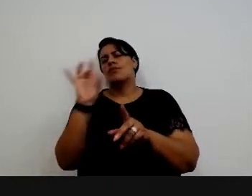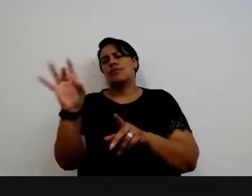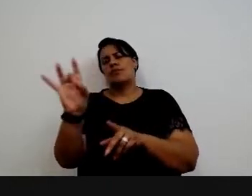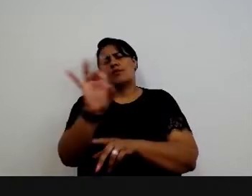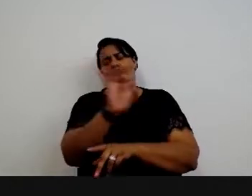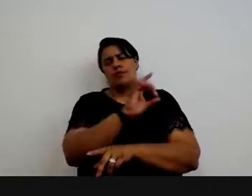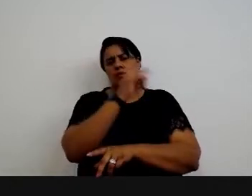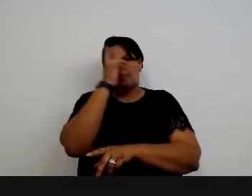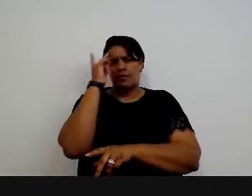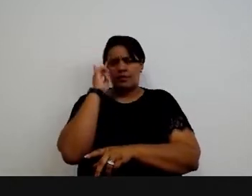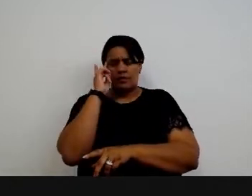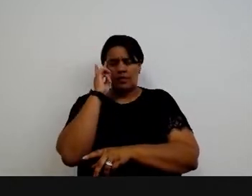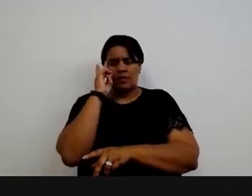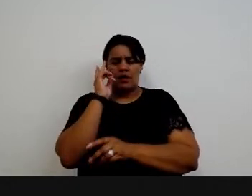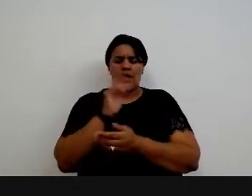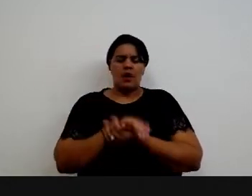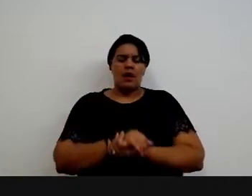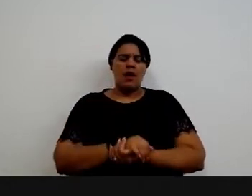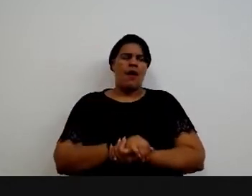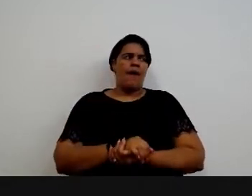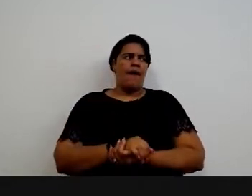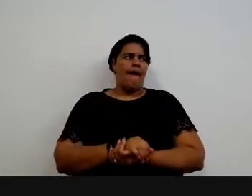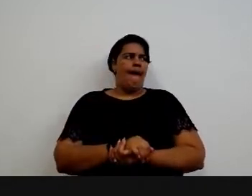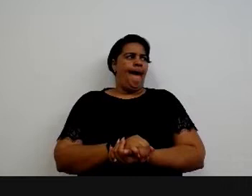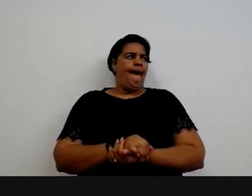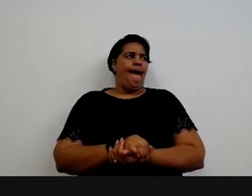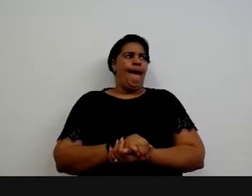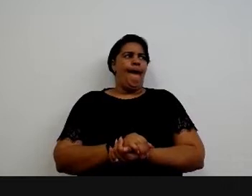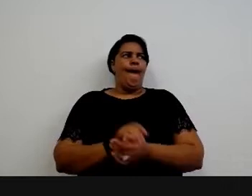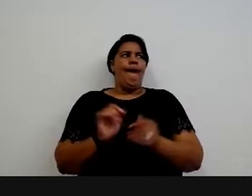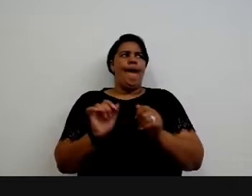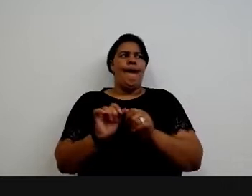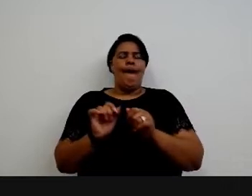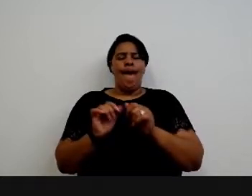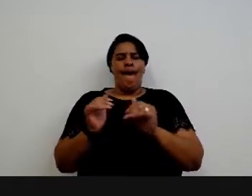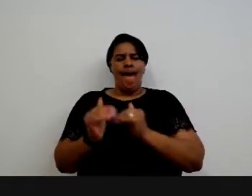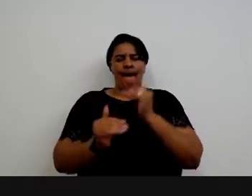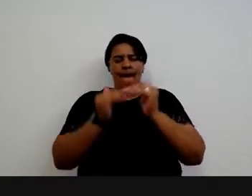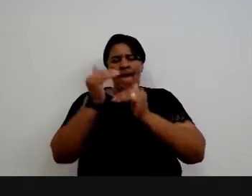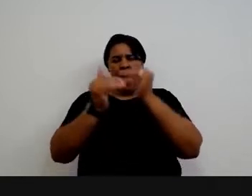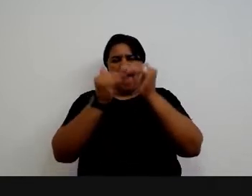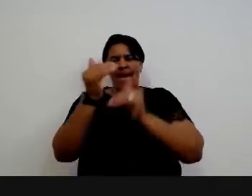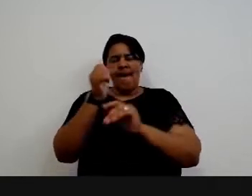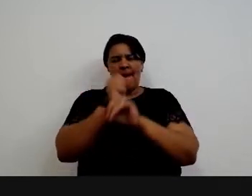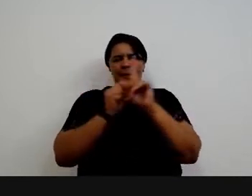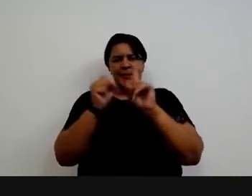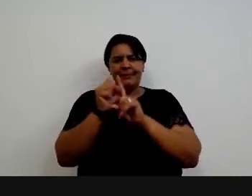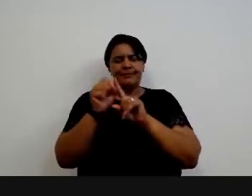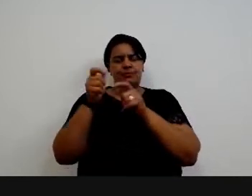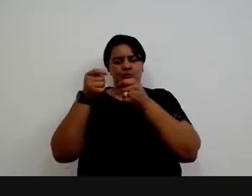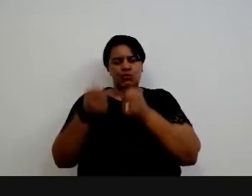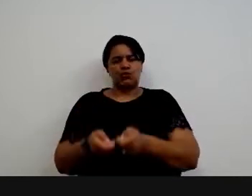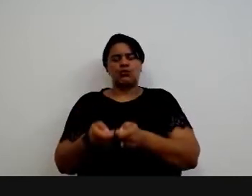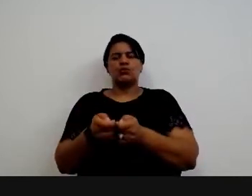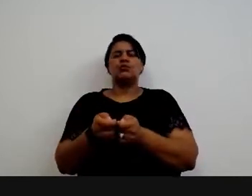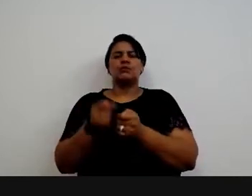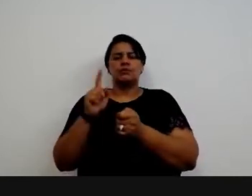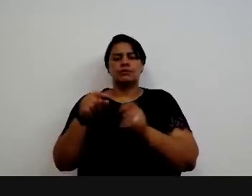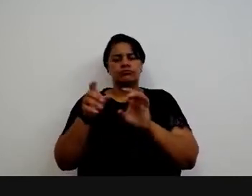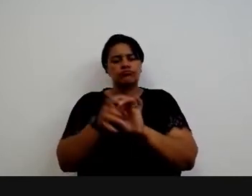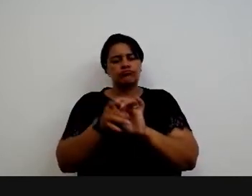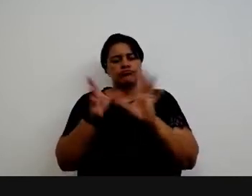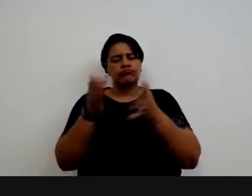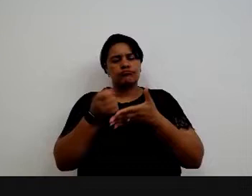e exercer para o desenvolvimento de uma sociedade mais justa, como diz o Vini, uma sociedade melhor, mais